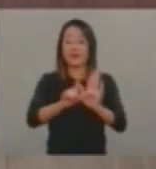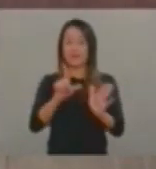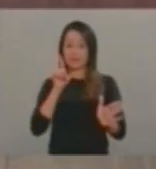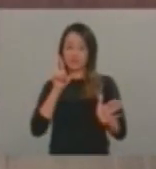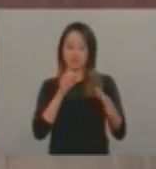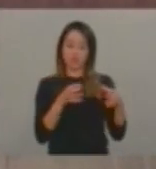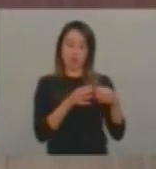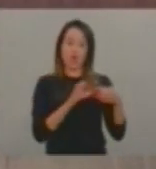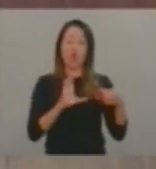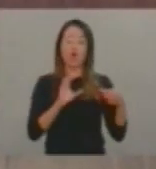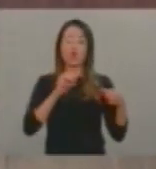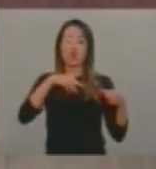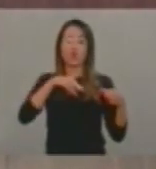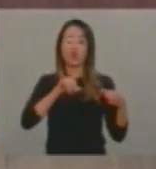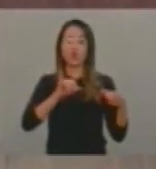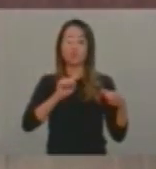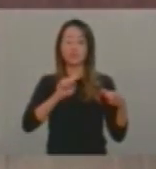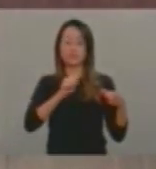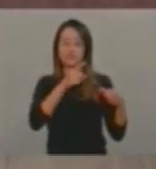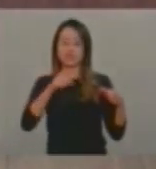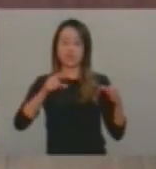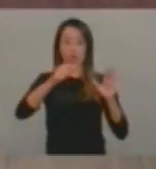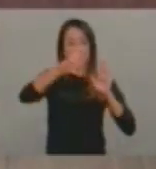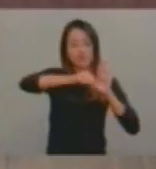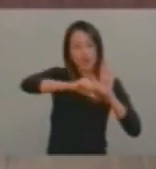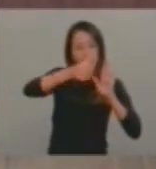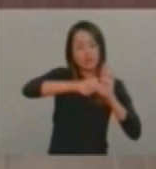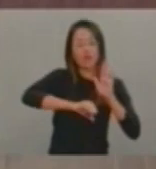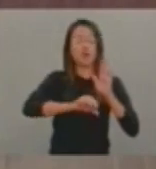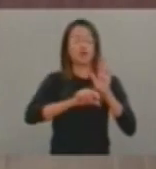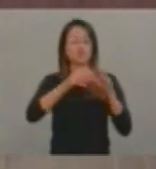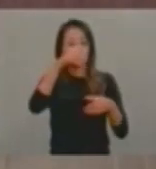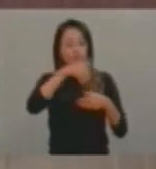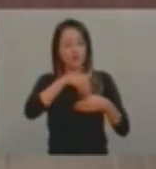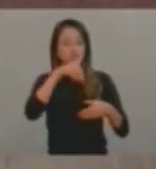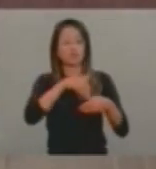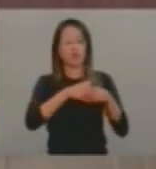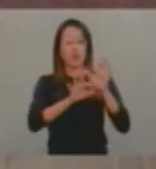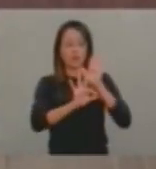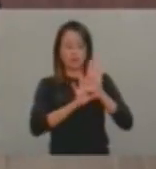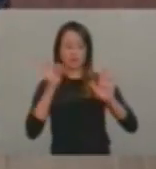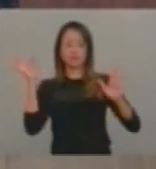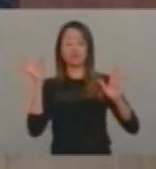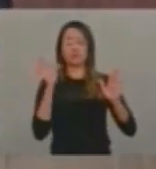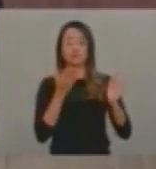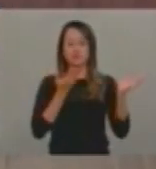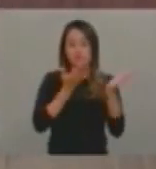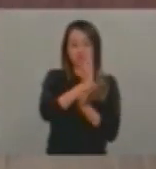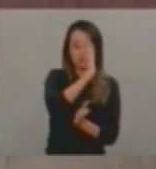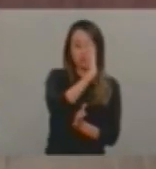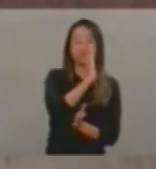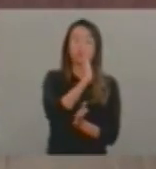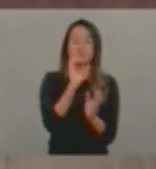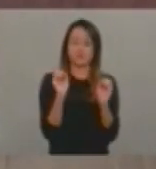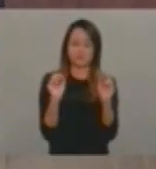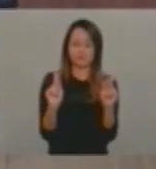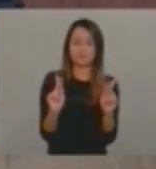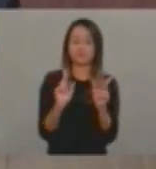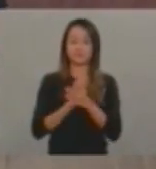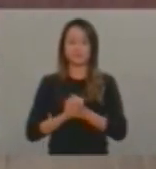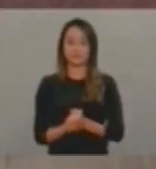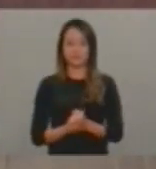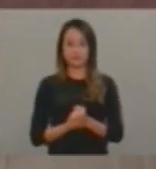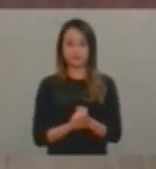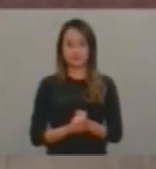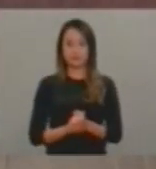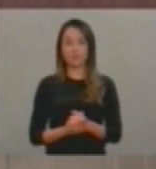Justiça, onde foi analisado, votado e aprovado. E ele foi remetido para